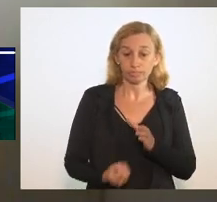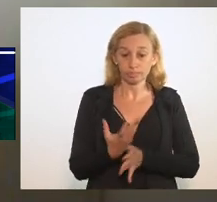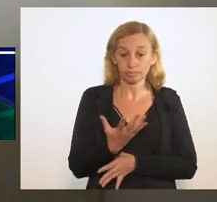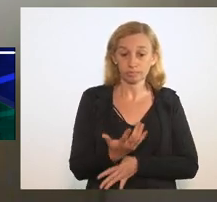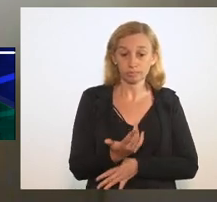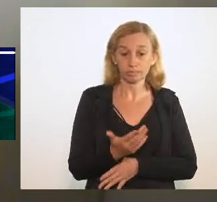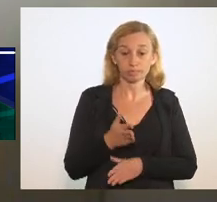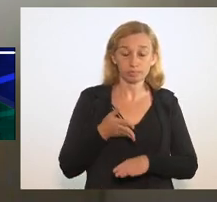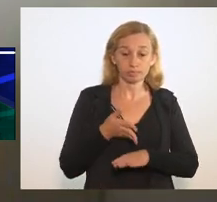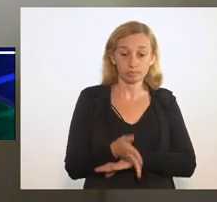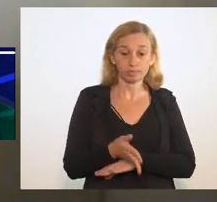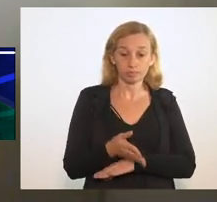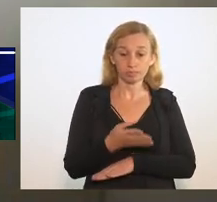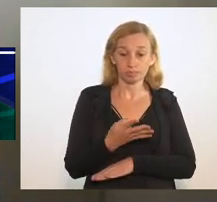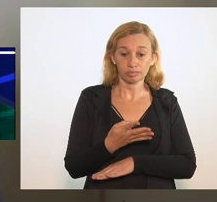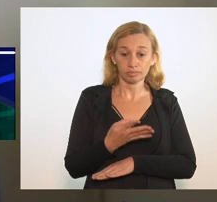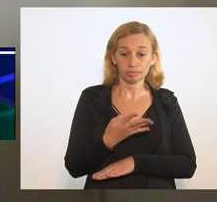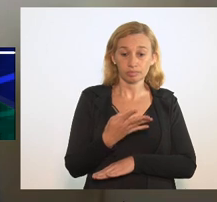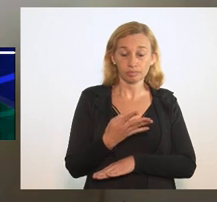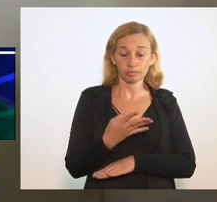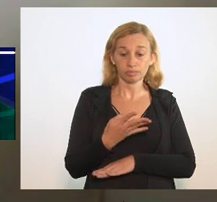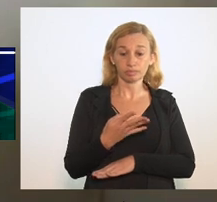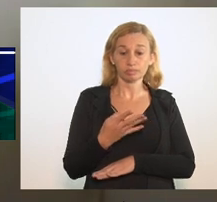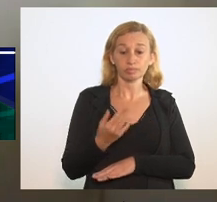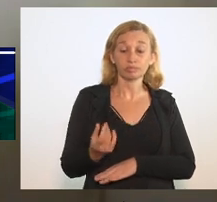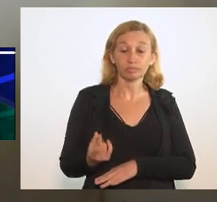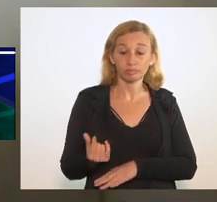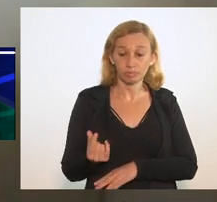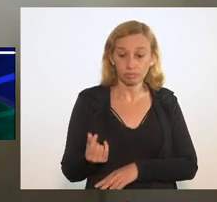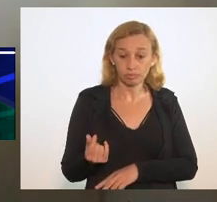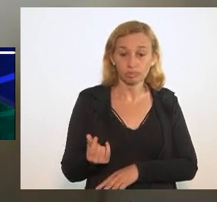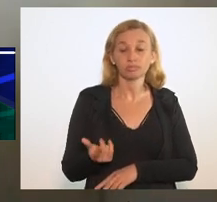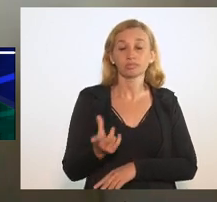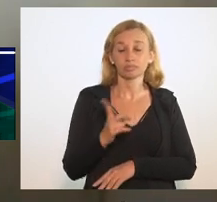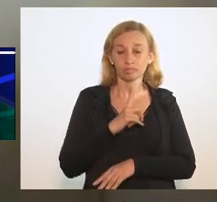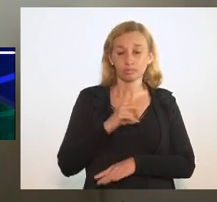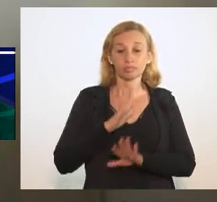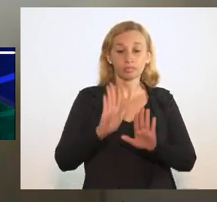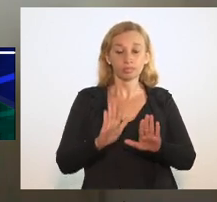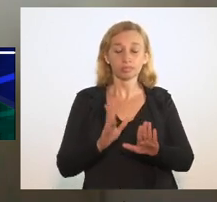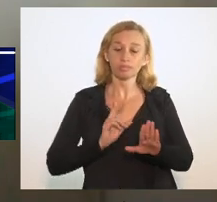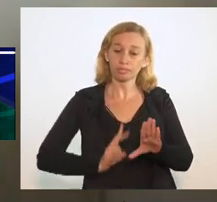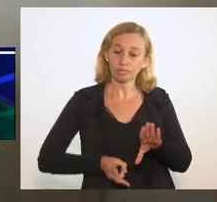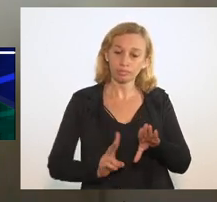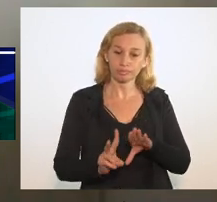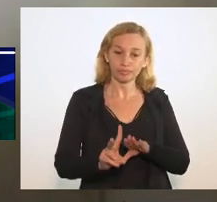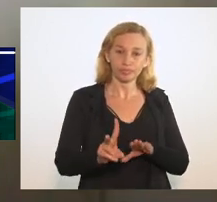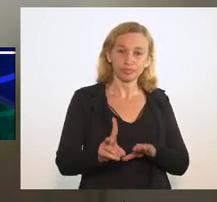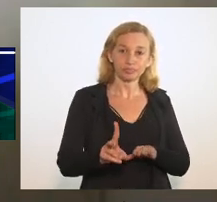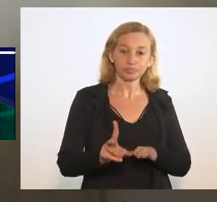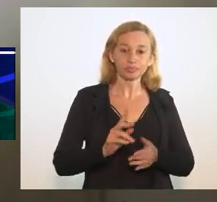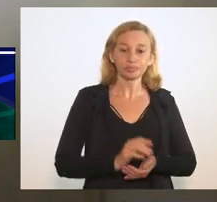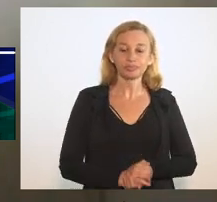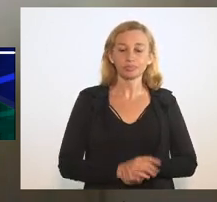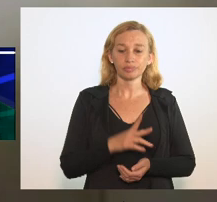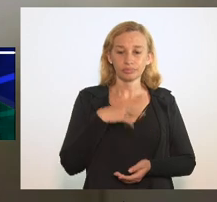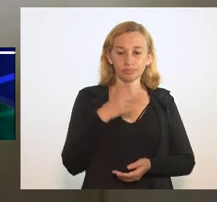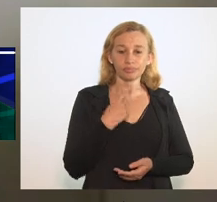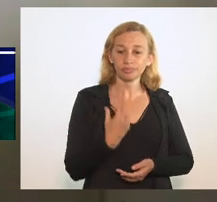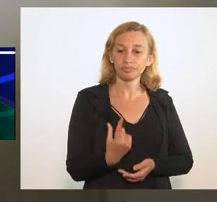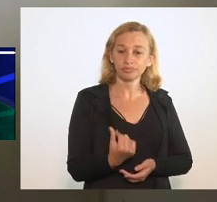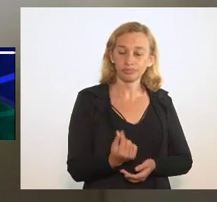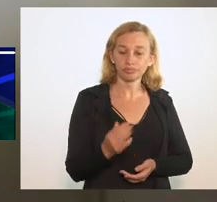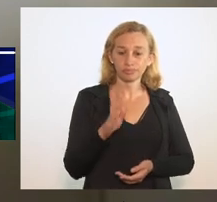faixa inferior. Mas não é só isso. Ela continua a definir os preços do